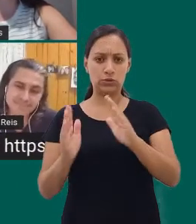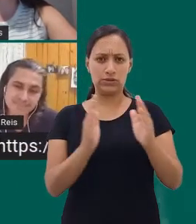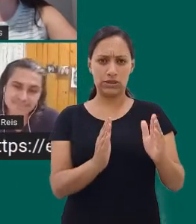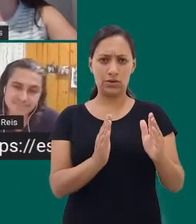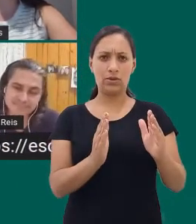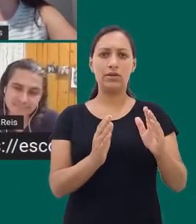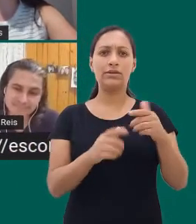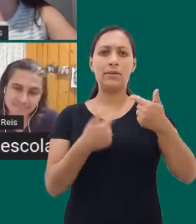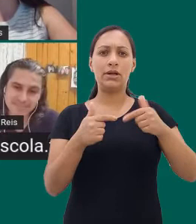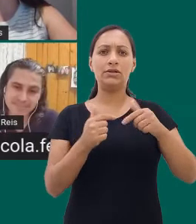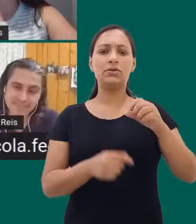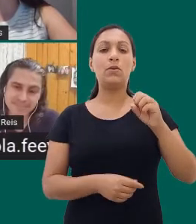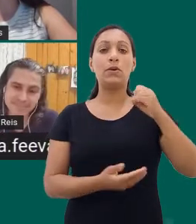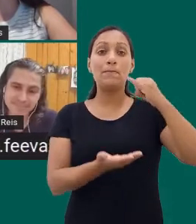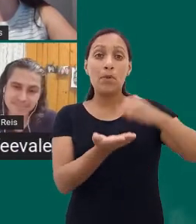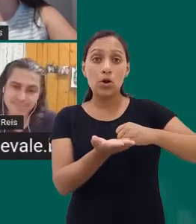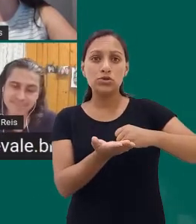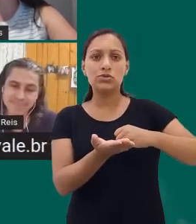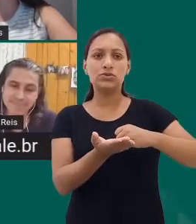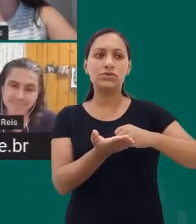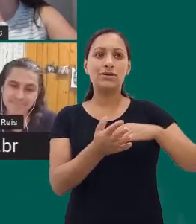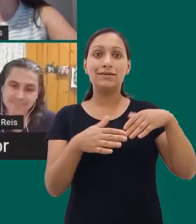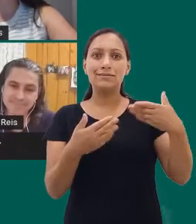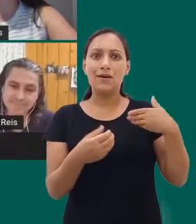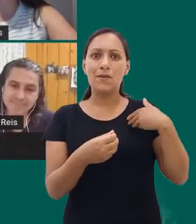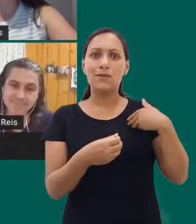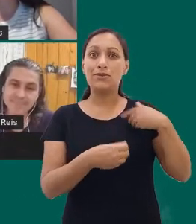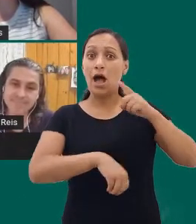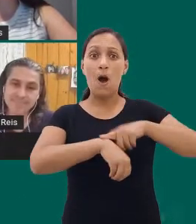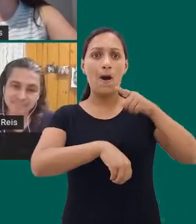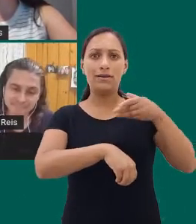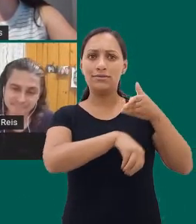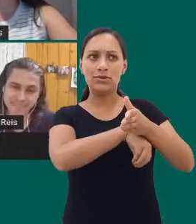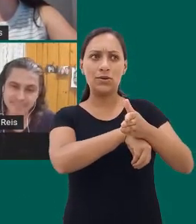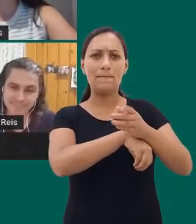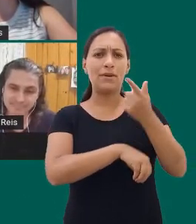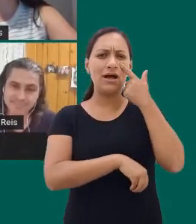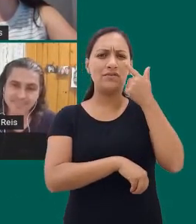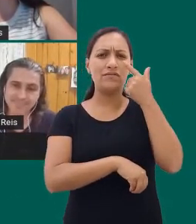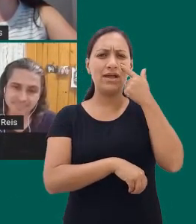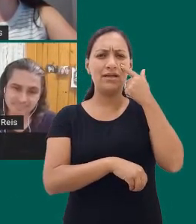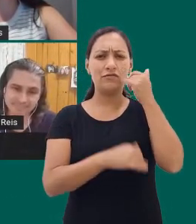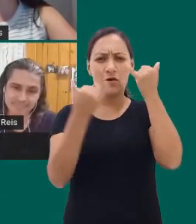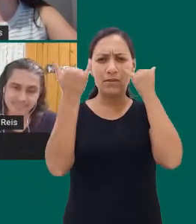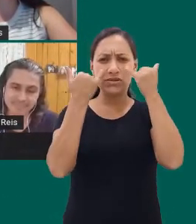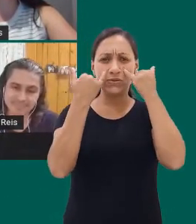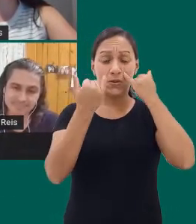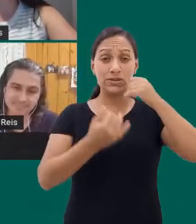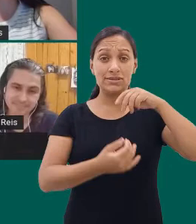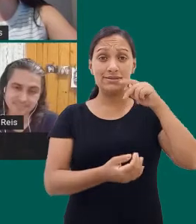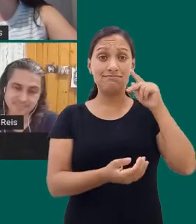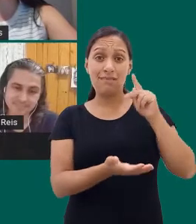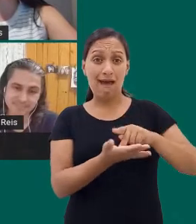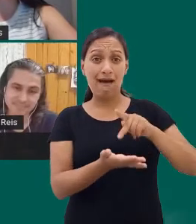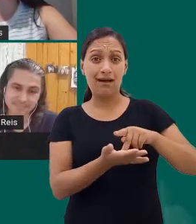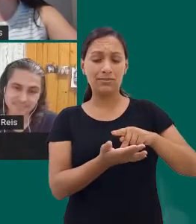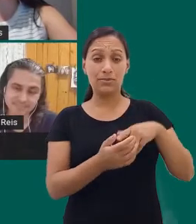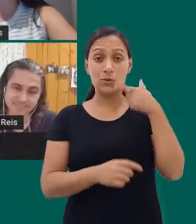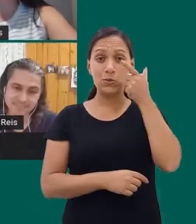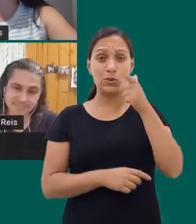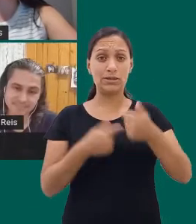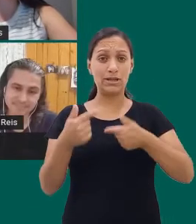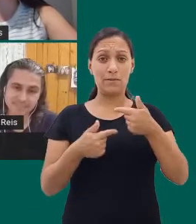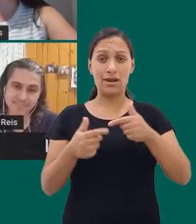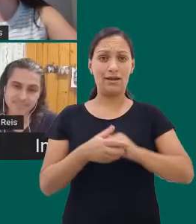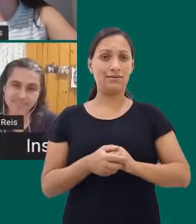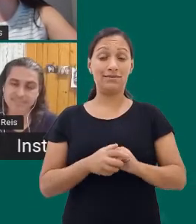nas semanas seguintes ali o impostômetro, para ver dados reais para a gente poder trabalhar. Né? E isso certamente não estaria no